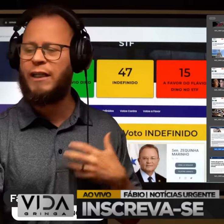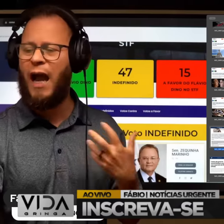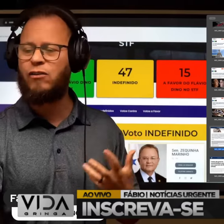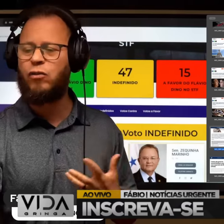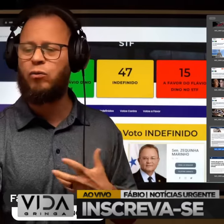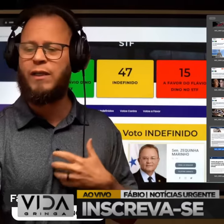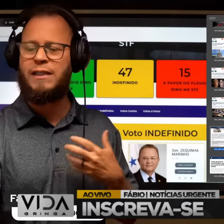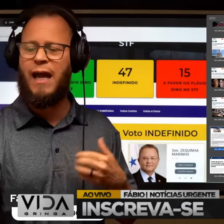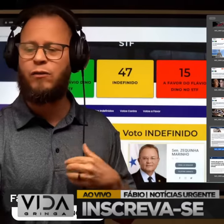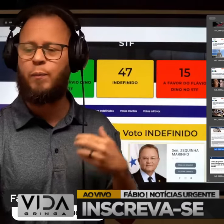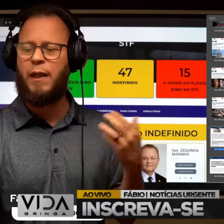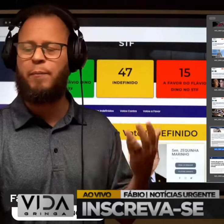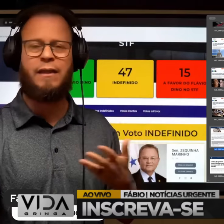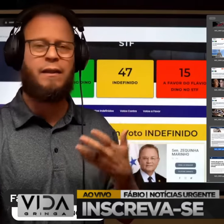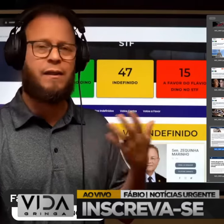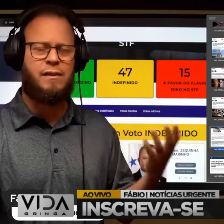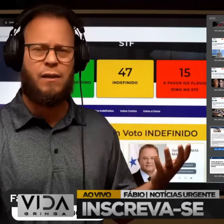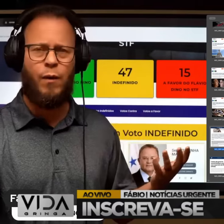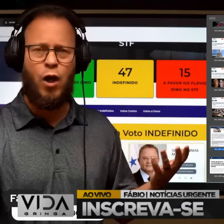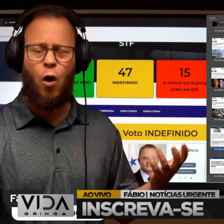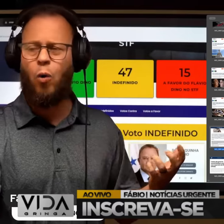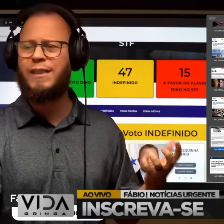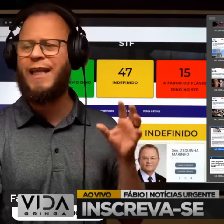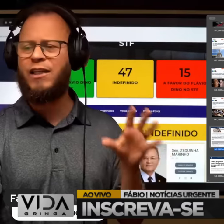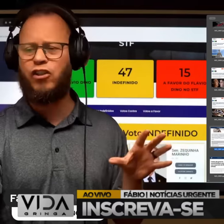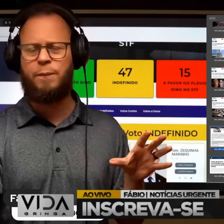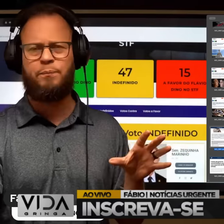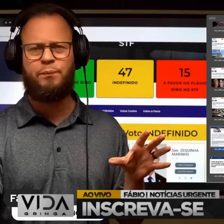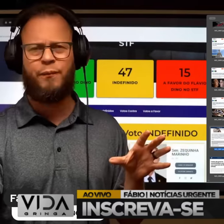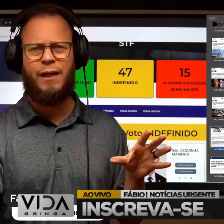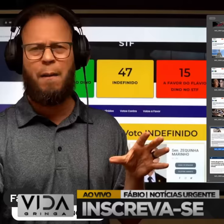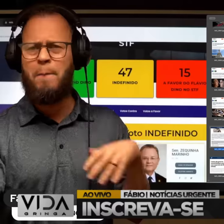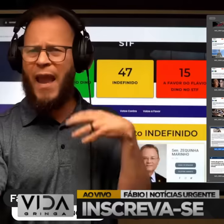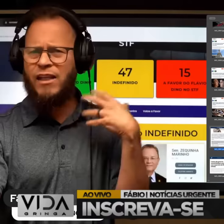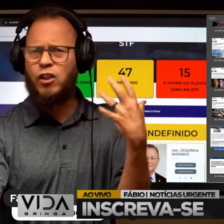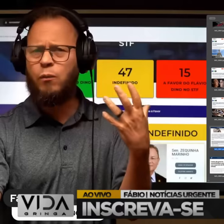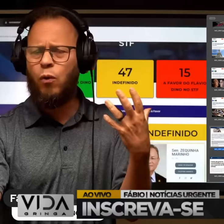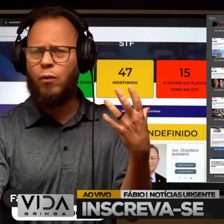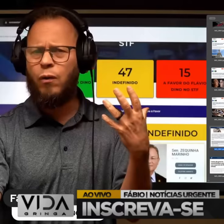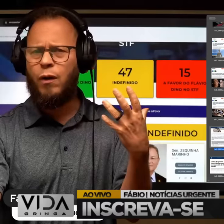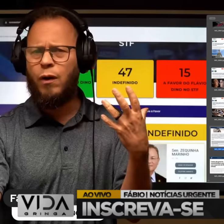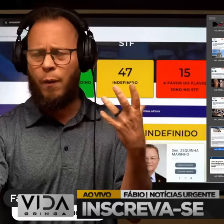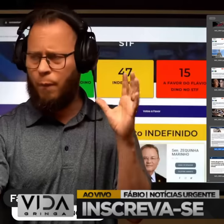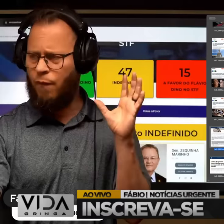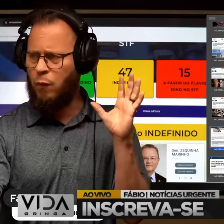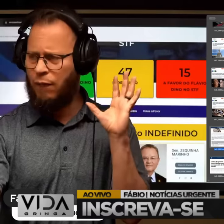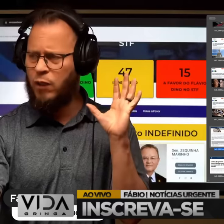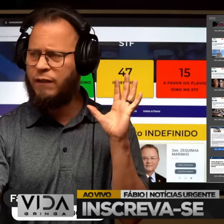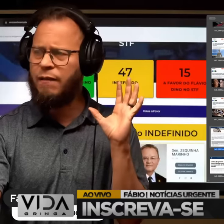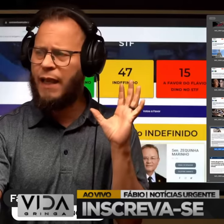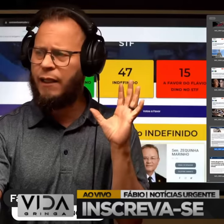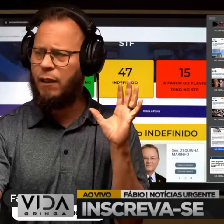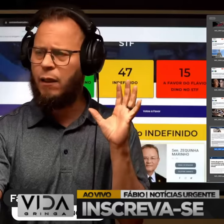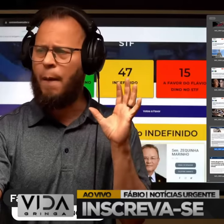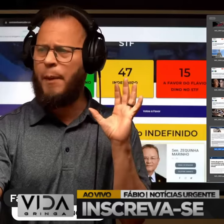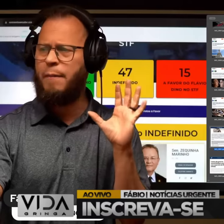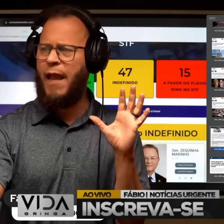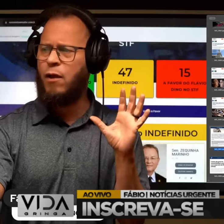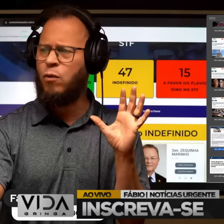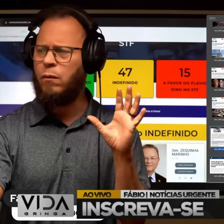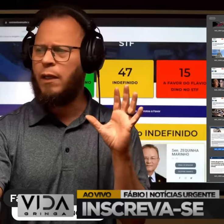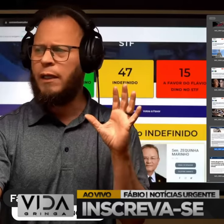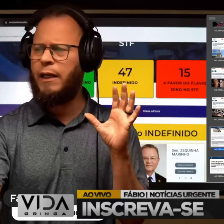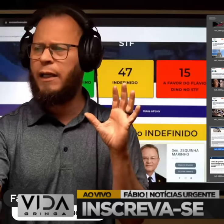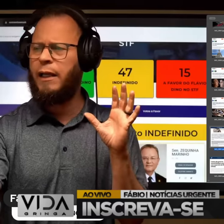de gastos autorizados pela PEC da transição. Ou seja, mesmo... Vamos lá, vamos entender aqui.